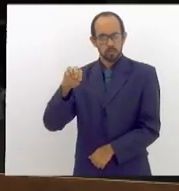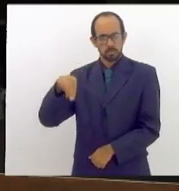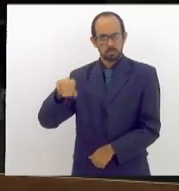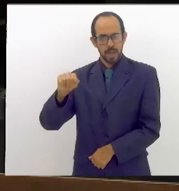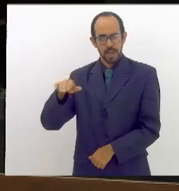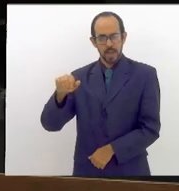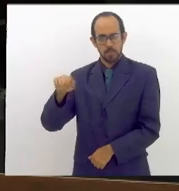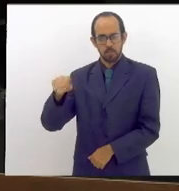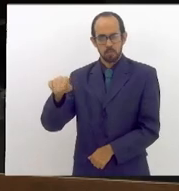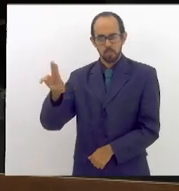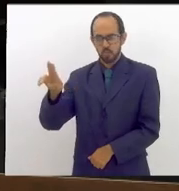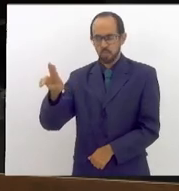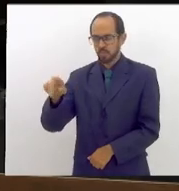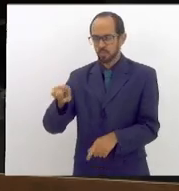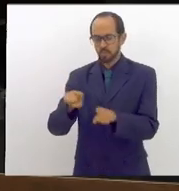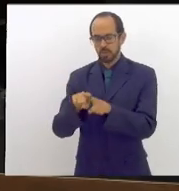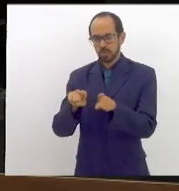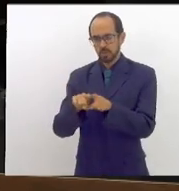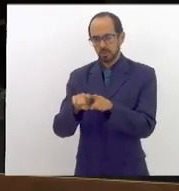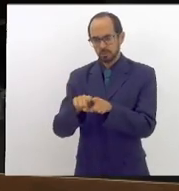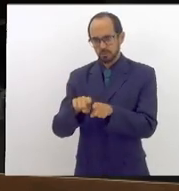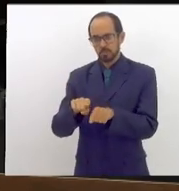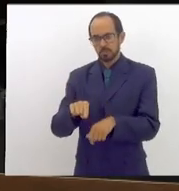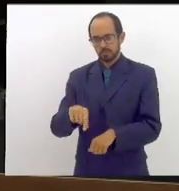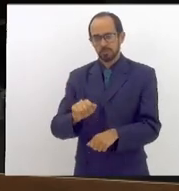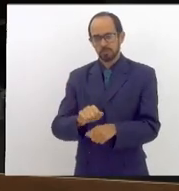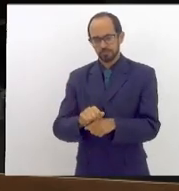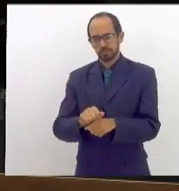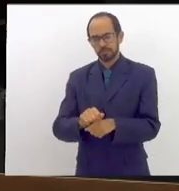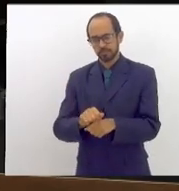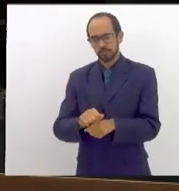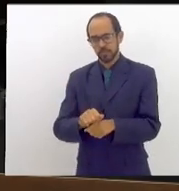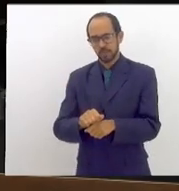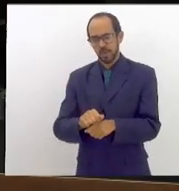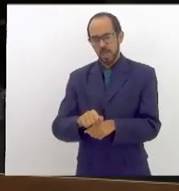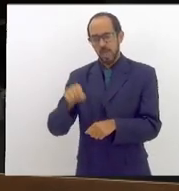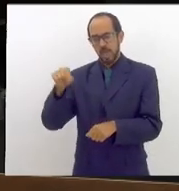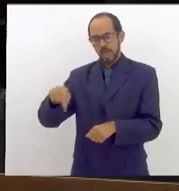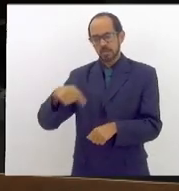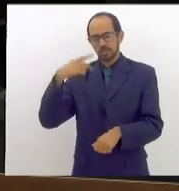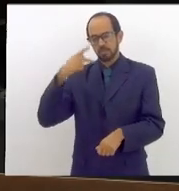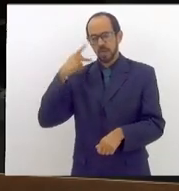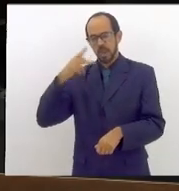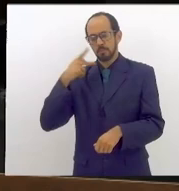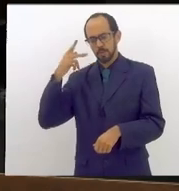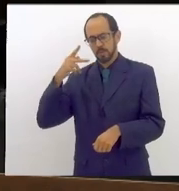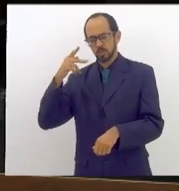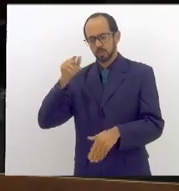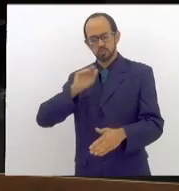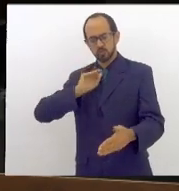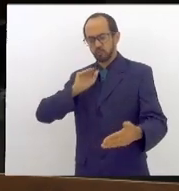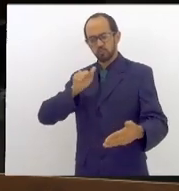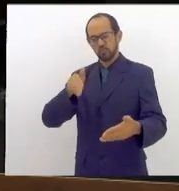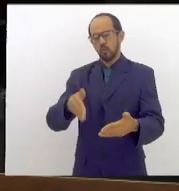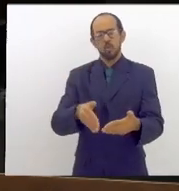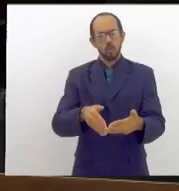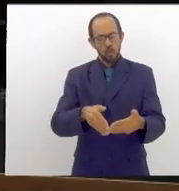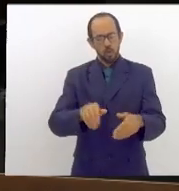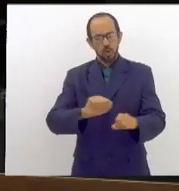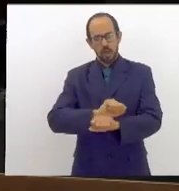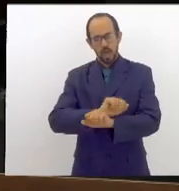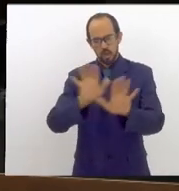então uma das características é que esse Parlamento se voltou de uma forma muito